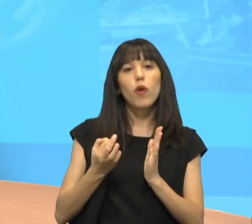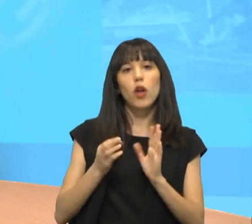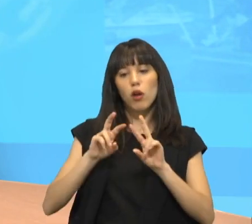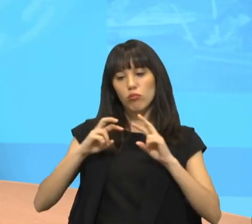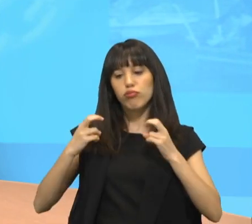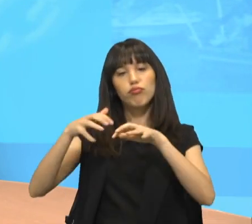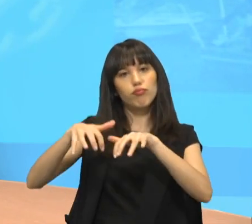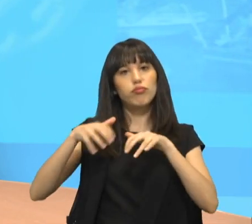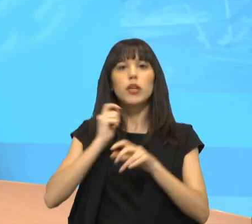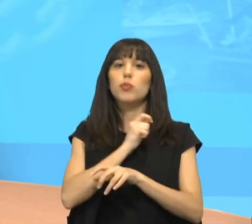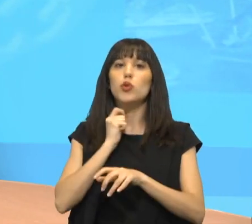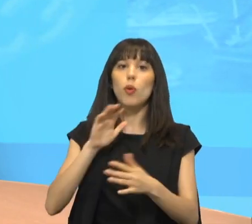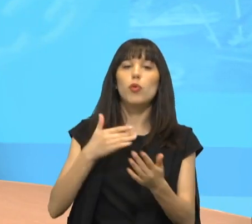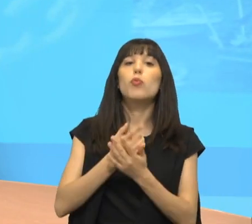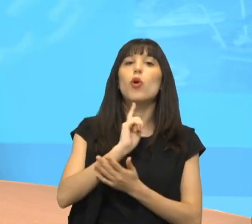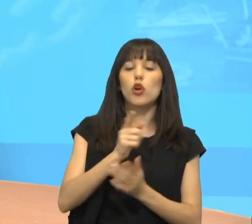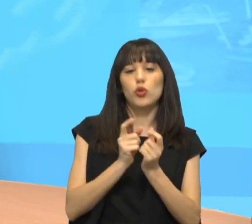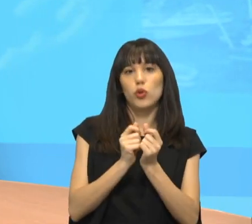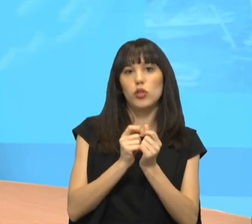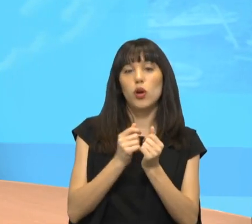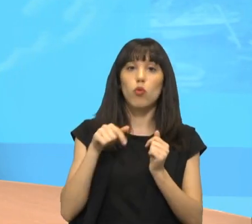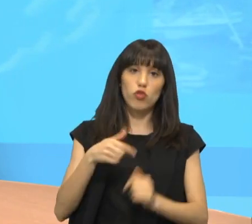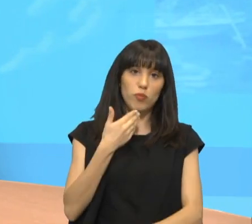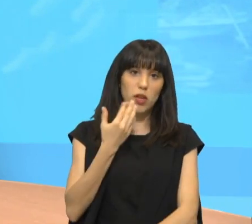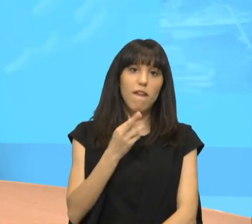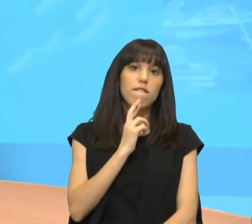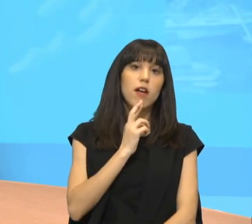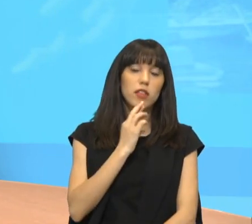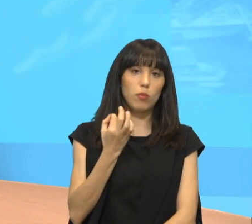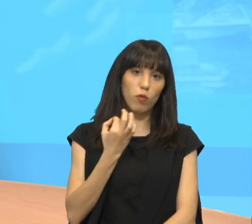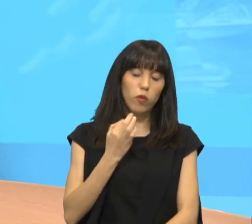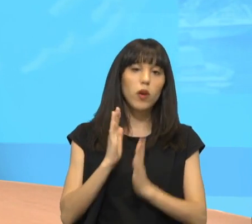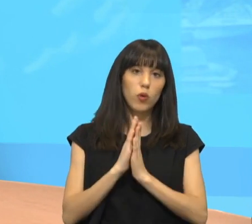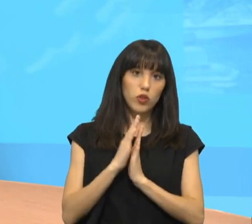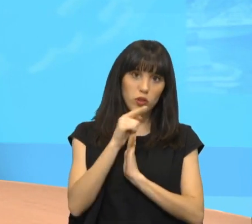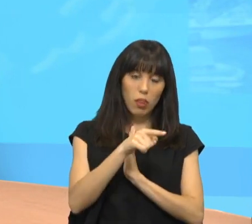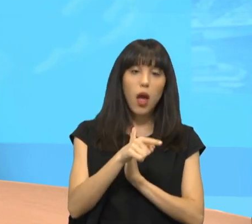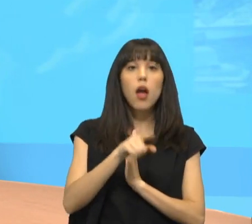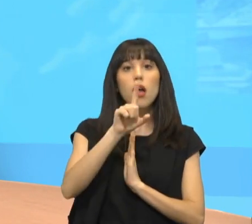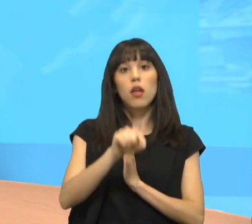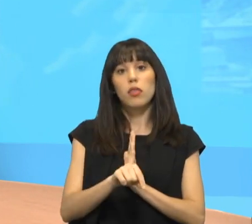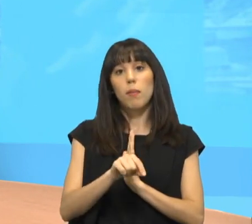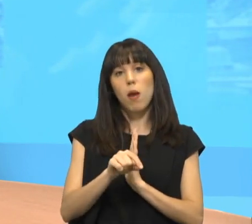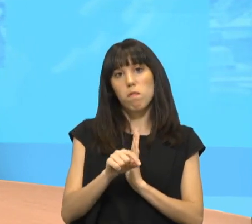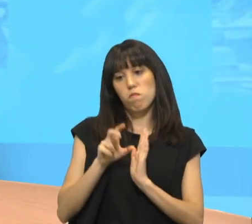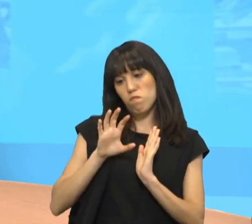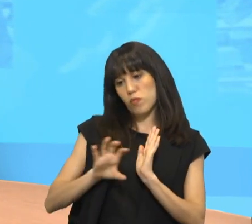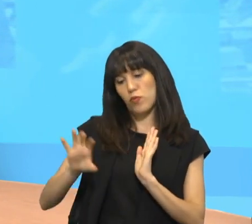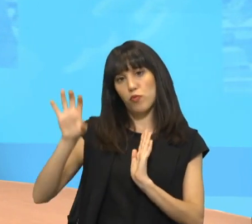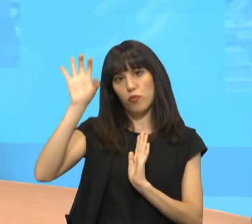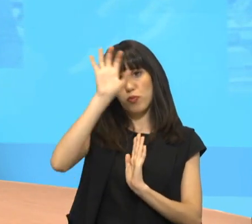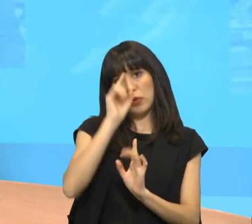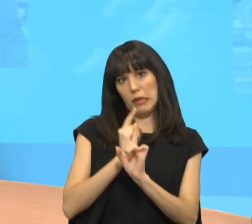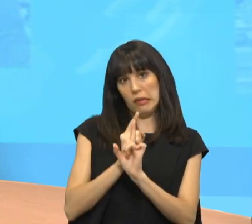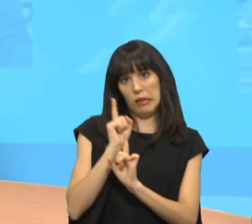com a Eucaristia que decorreu esta manhã em Fátima, e também a acontecer nas várias dioceses. Em todo caso,